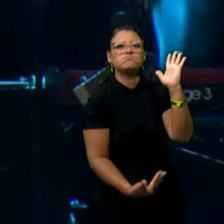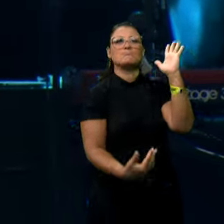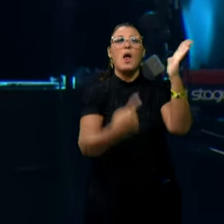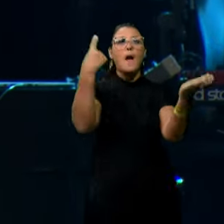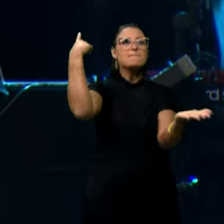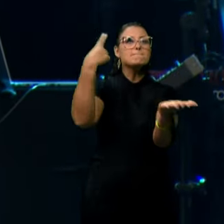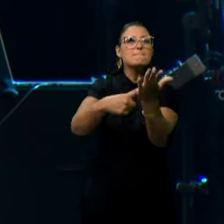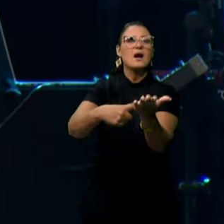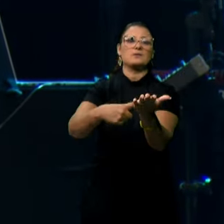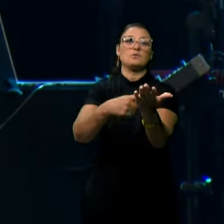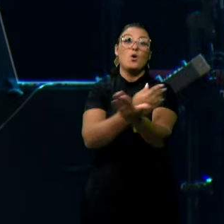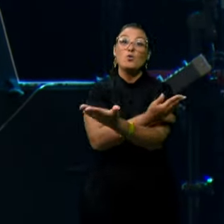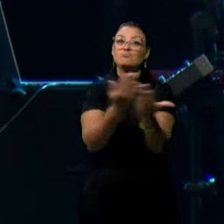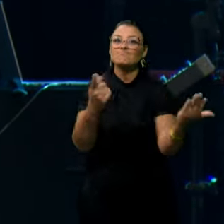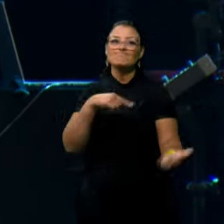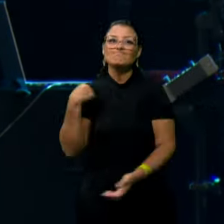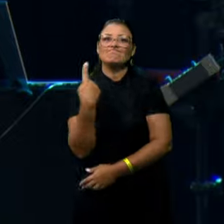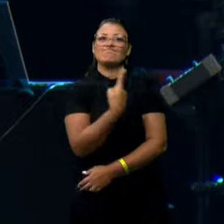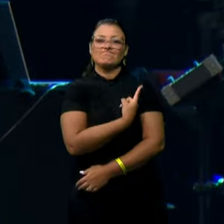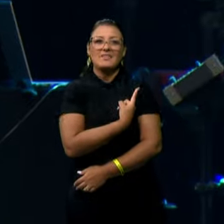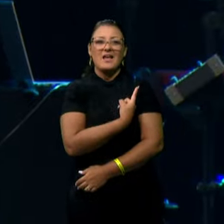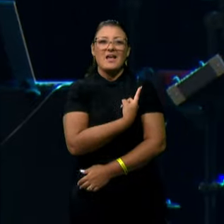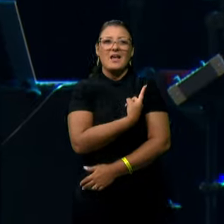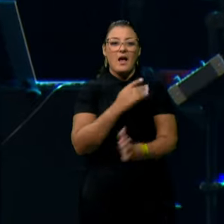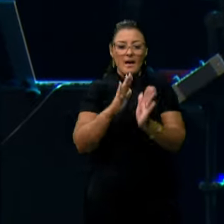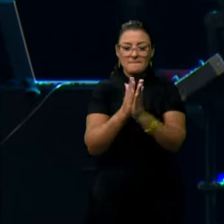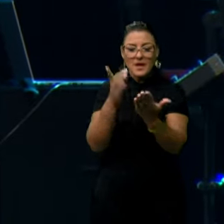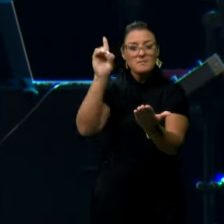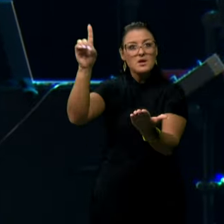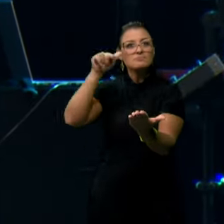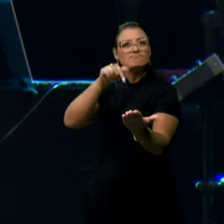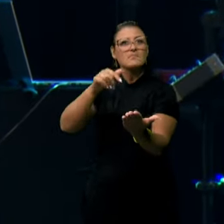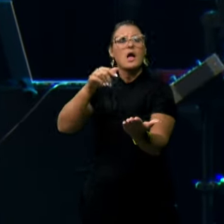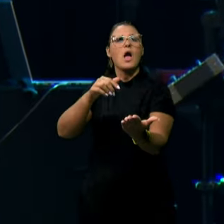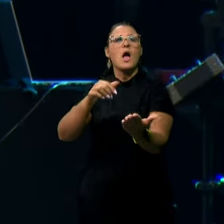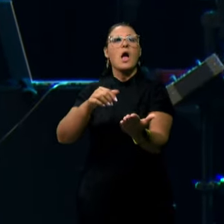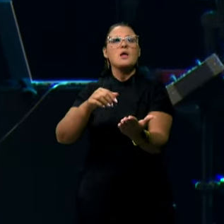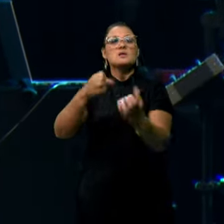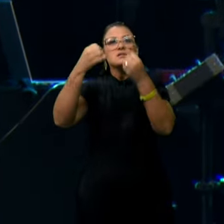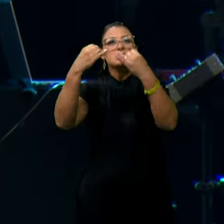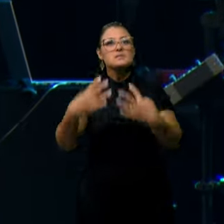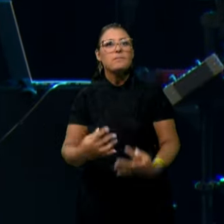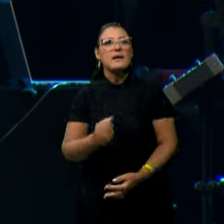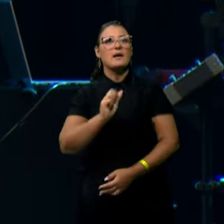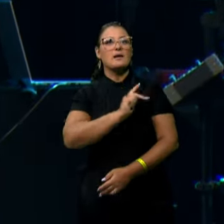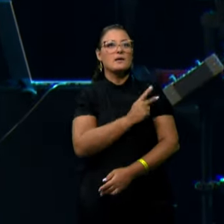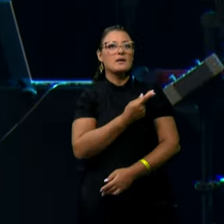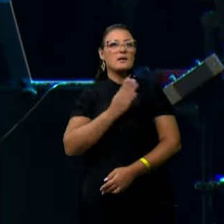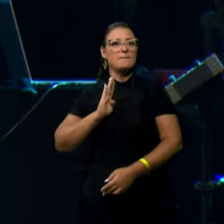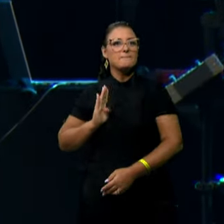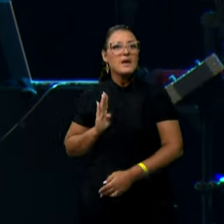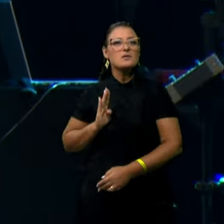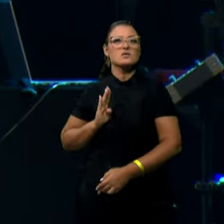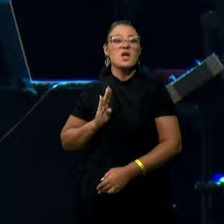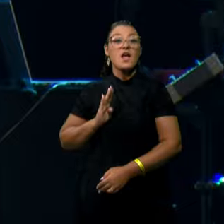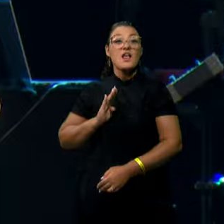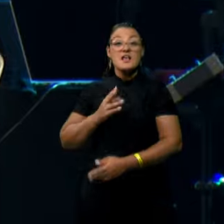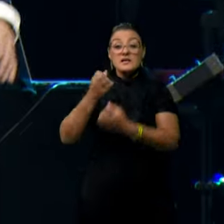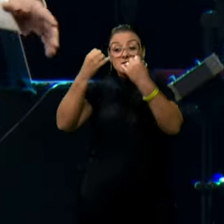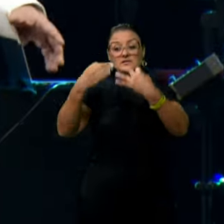você a Bíblia diz no livro de Hebreu você todavia não venceram porque não resistiram até o sangue